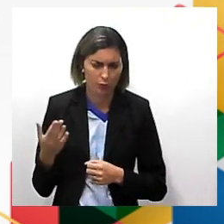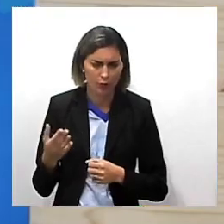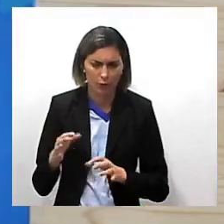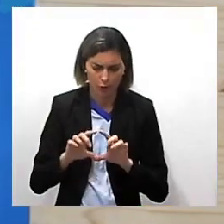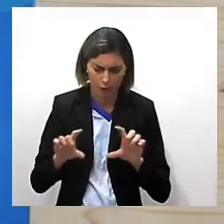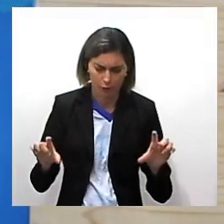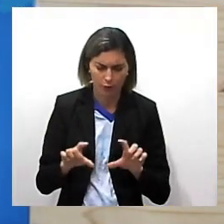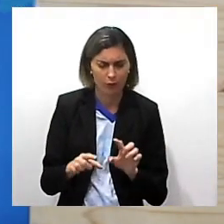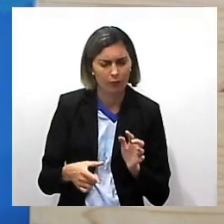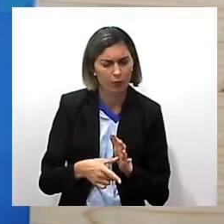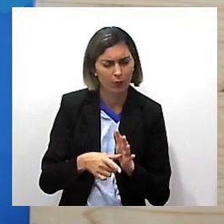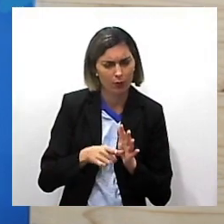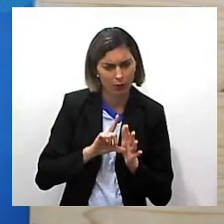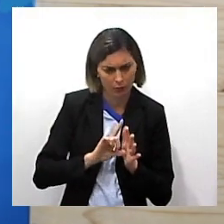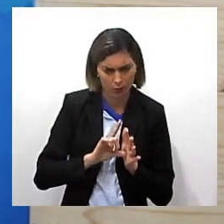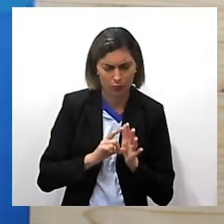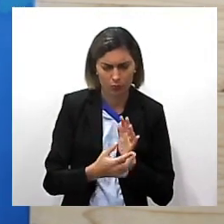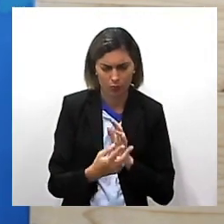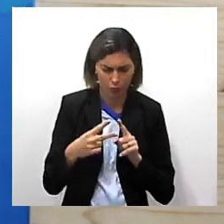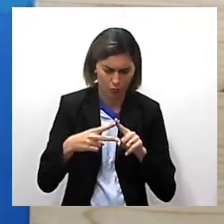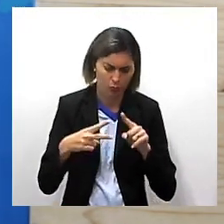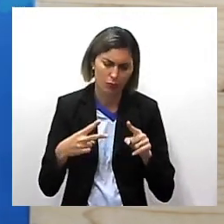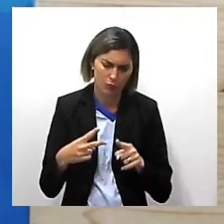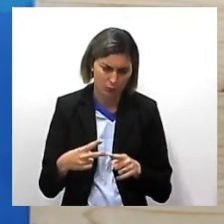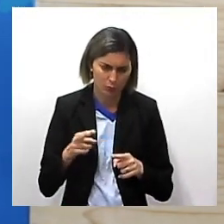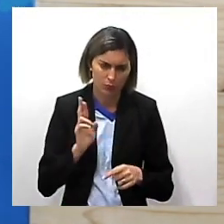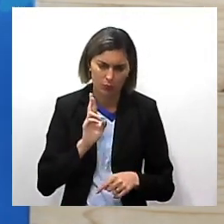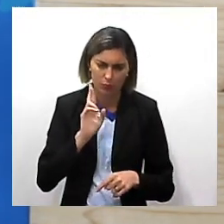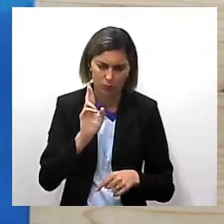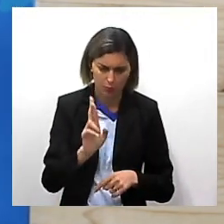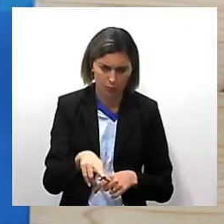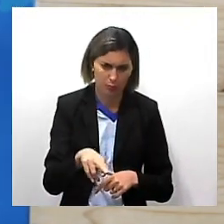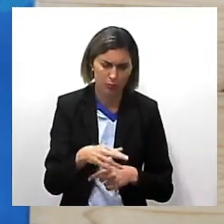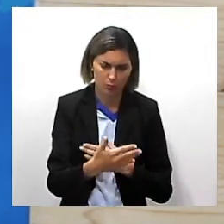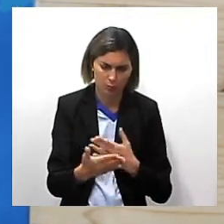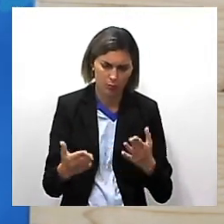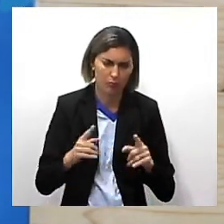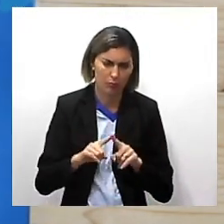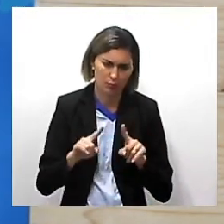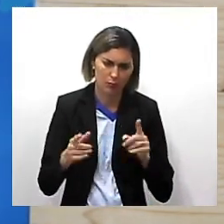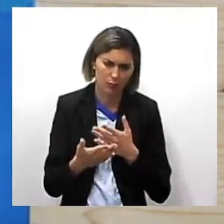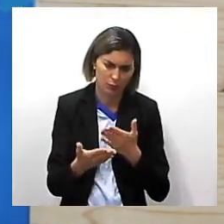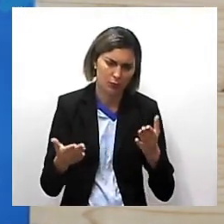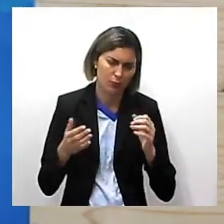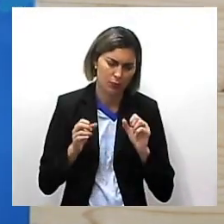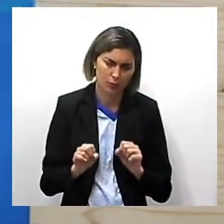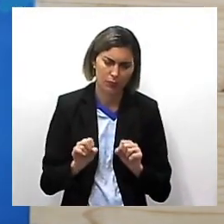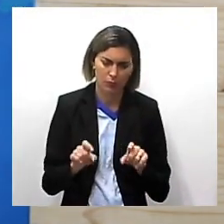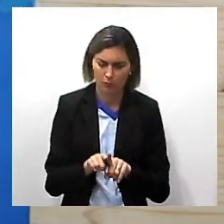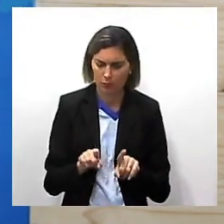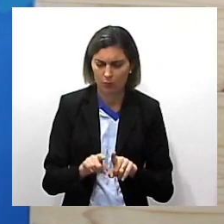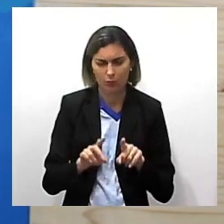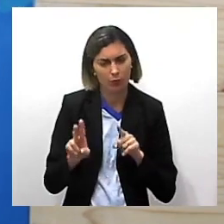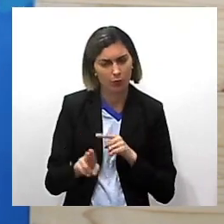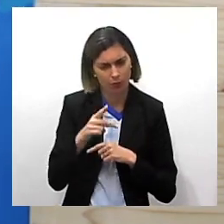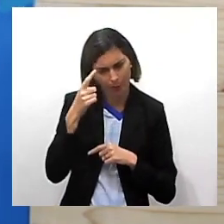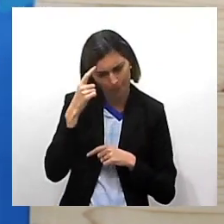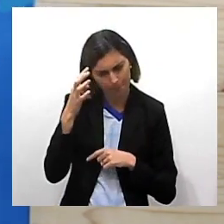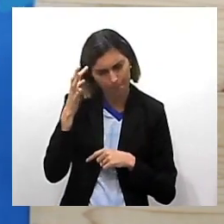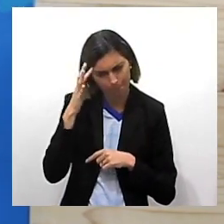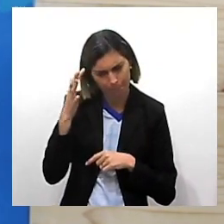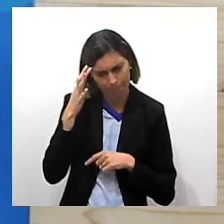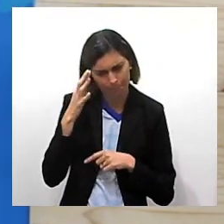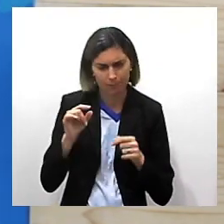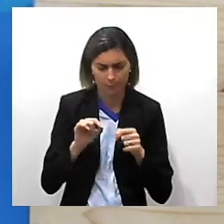fórmula anterior, uma das duas, para responder essa questão, mas você também pode utilizar o seu raciocínio